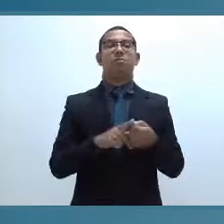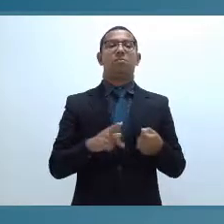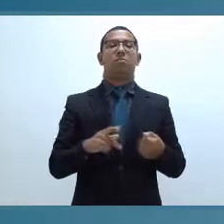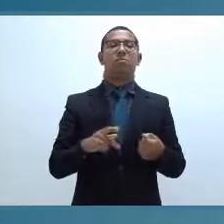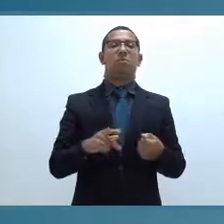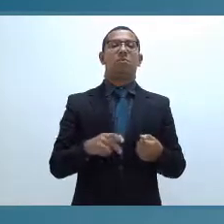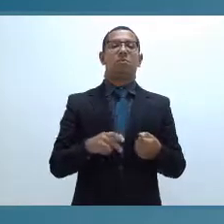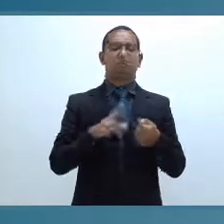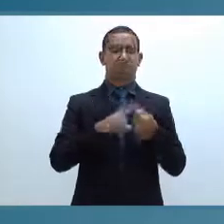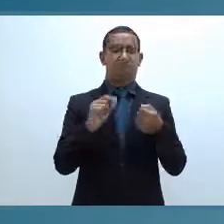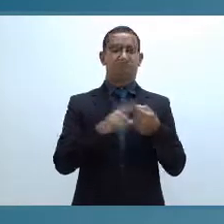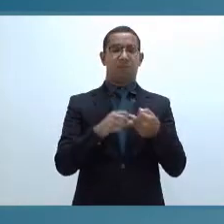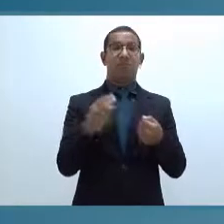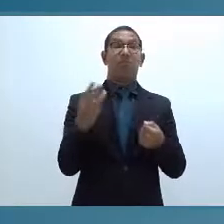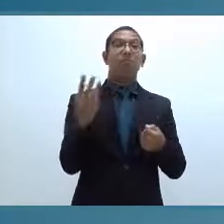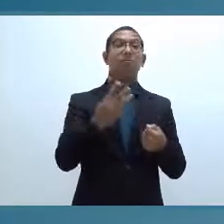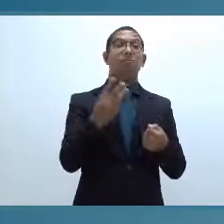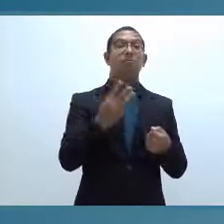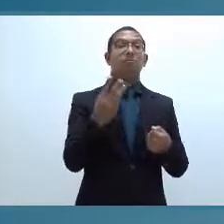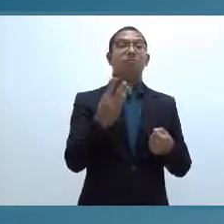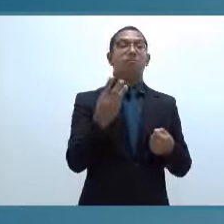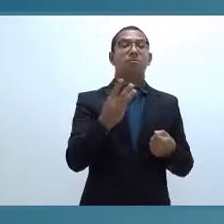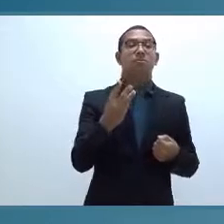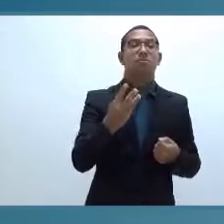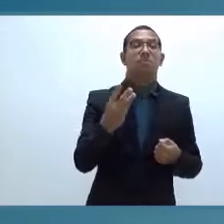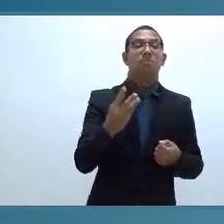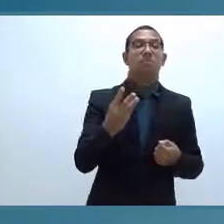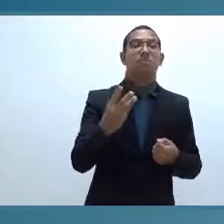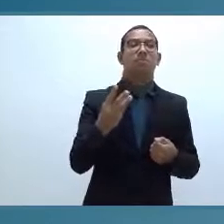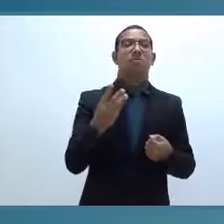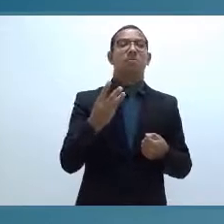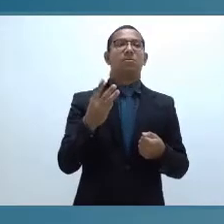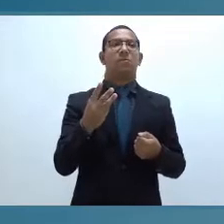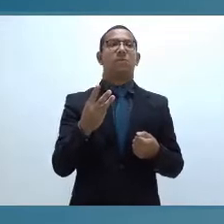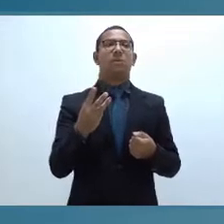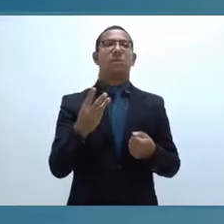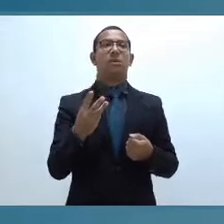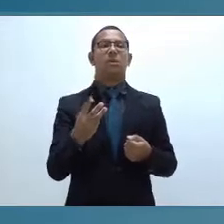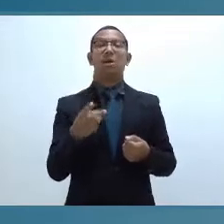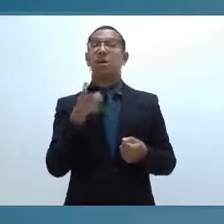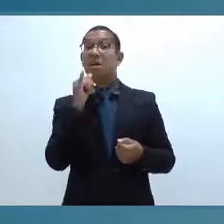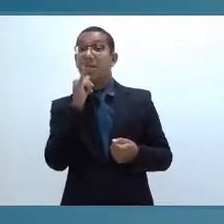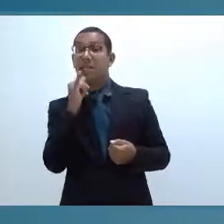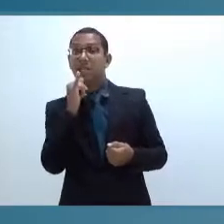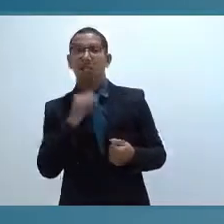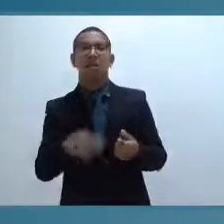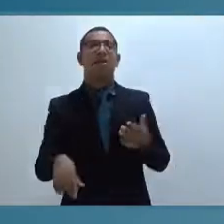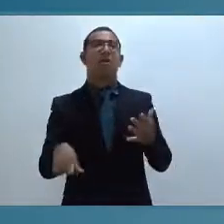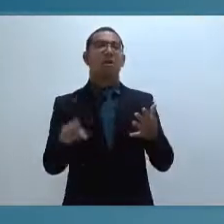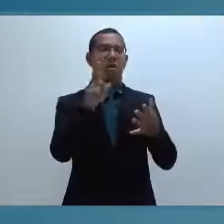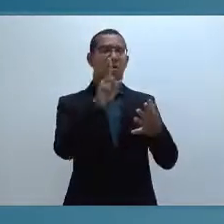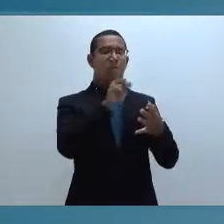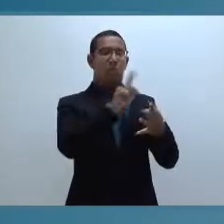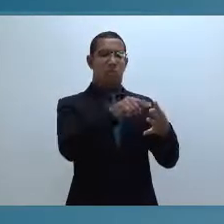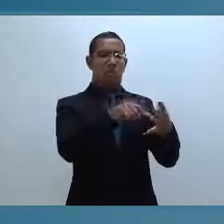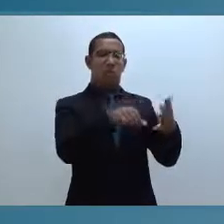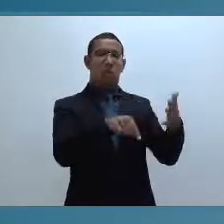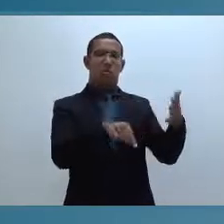artigo 3º, quando ele diz que, ainda que fosse na análise dos requisitos